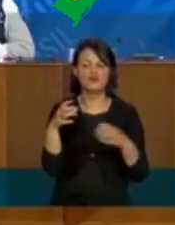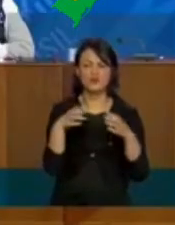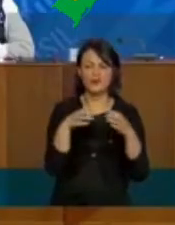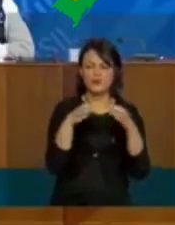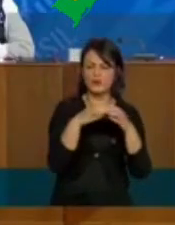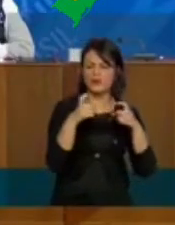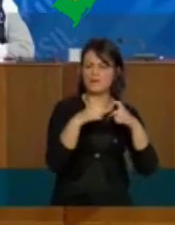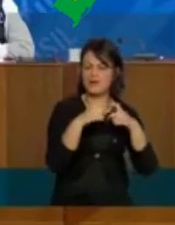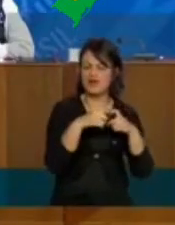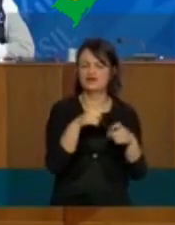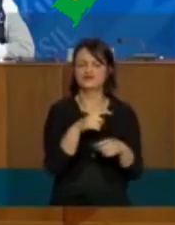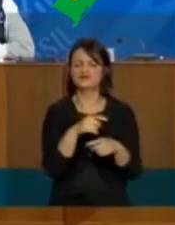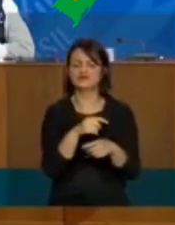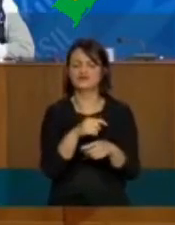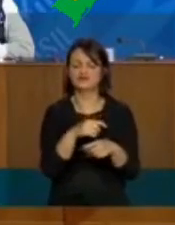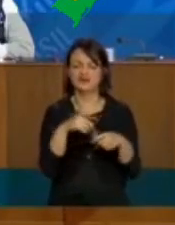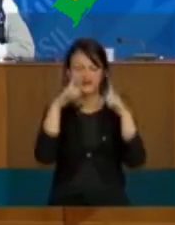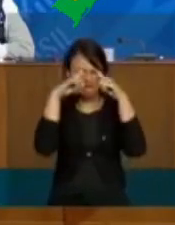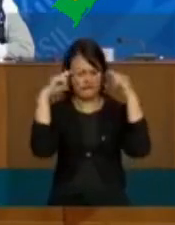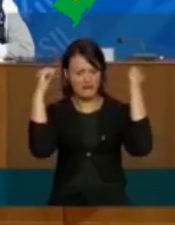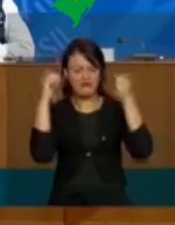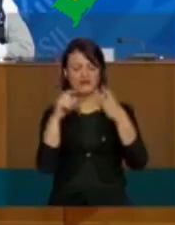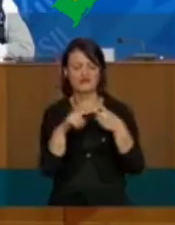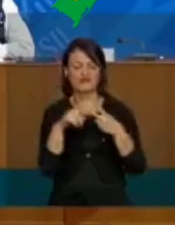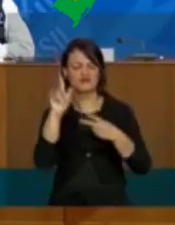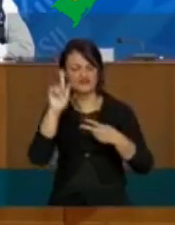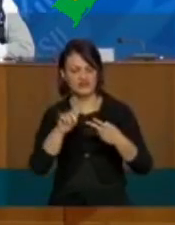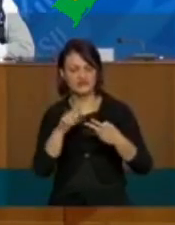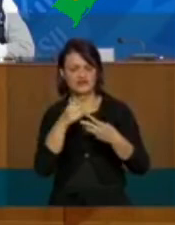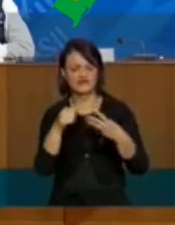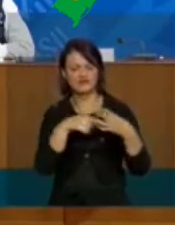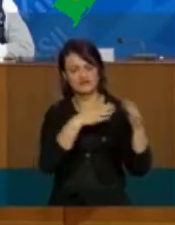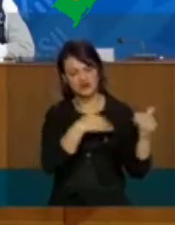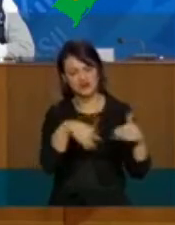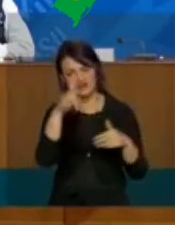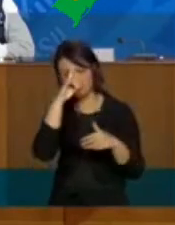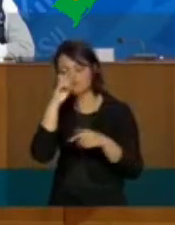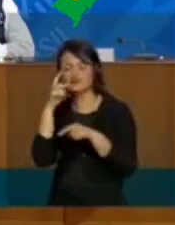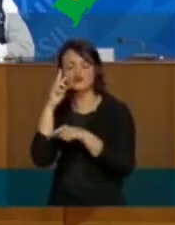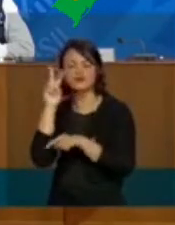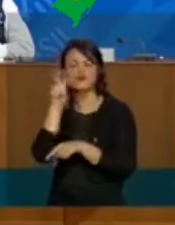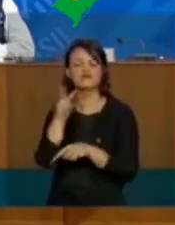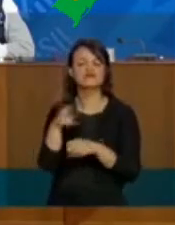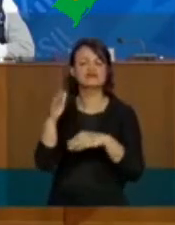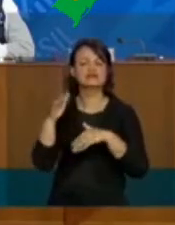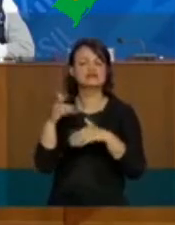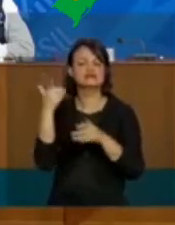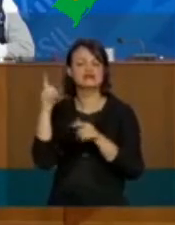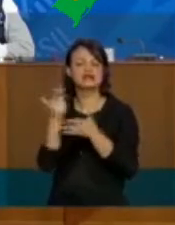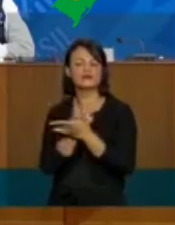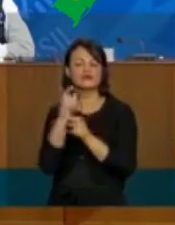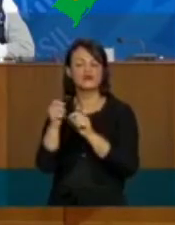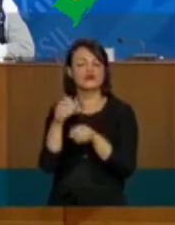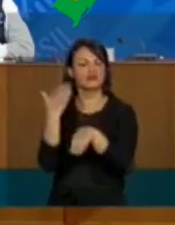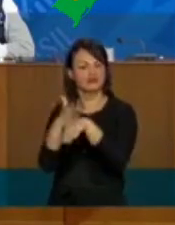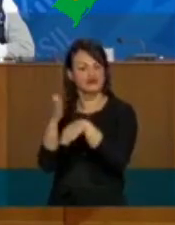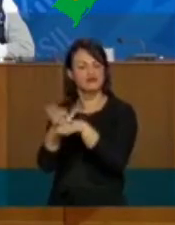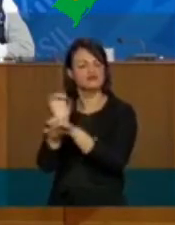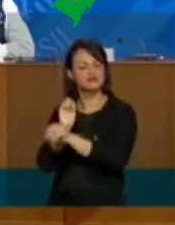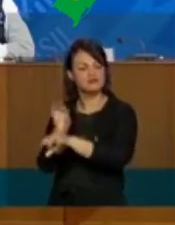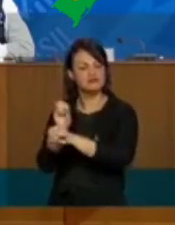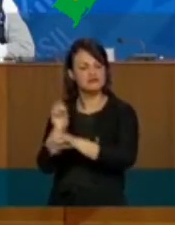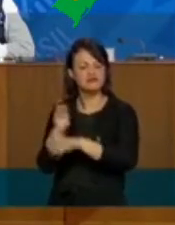médicos, enfermeiros e gestores para poder entrar dentro dos hospitais, ver o que está acontecendo, capacitar. Vocês notarem ali,